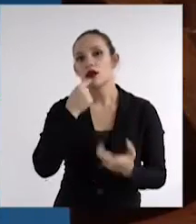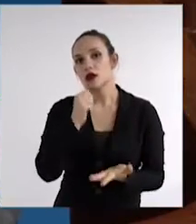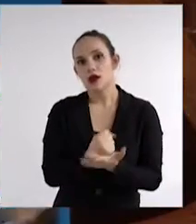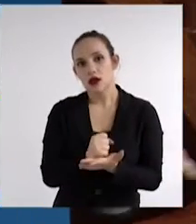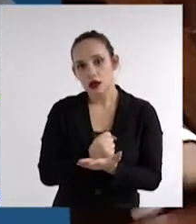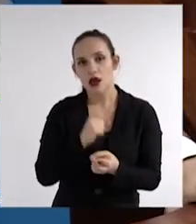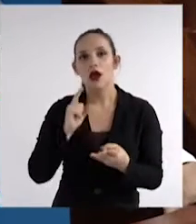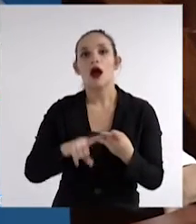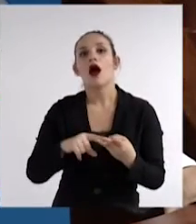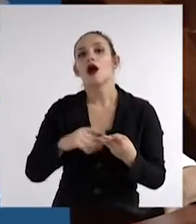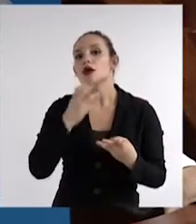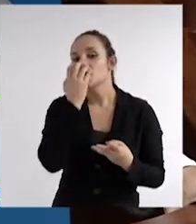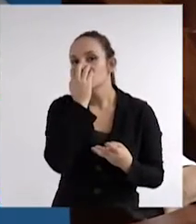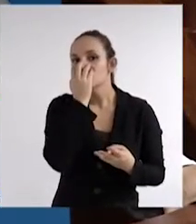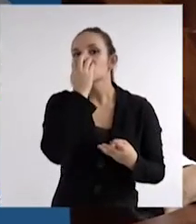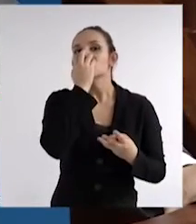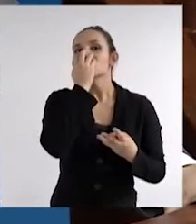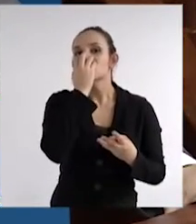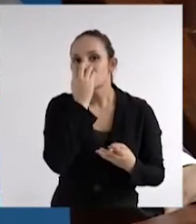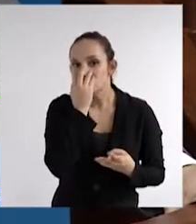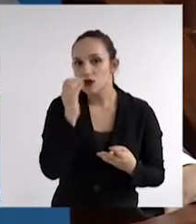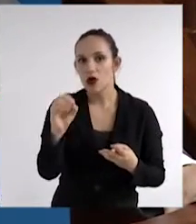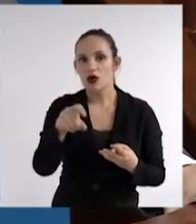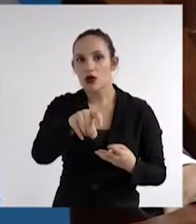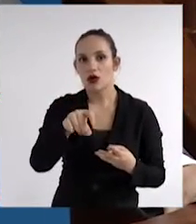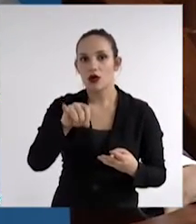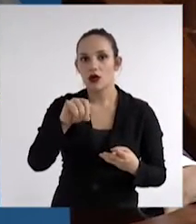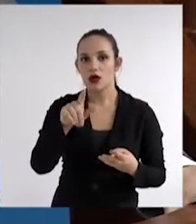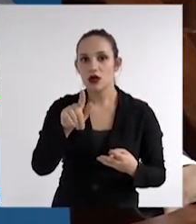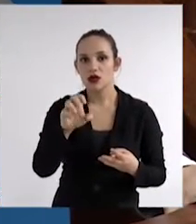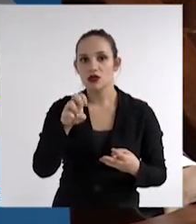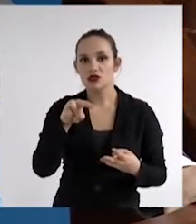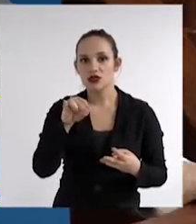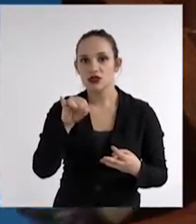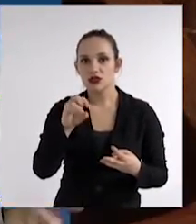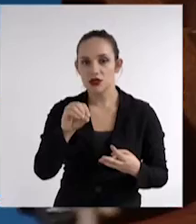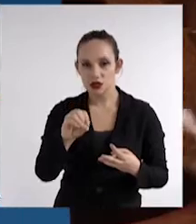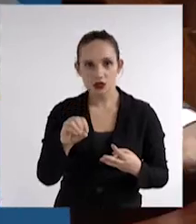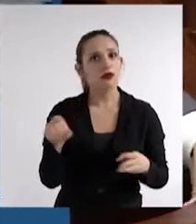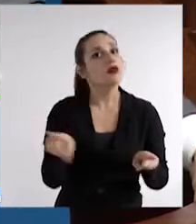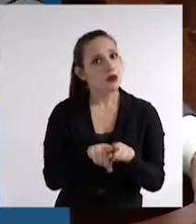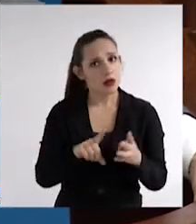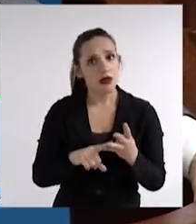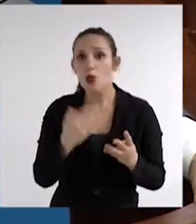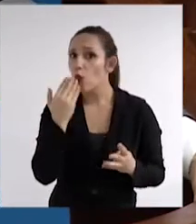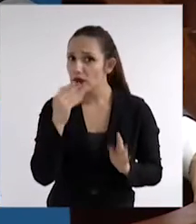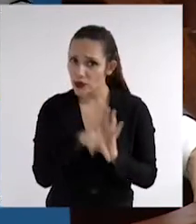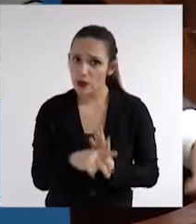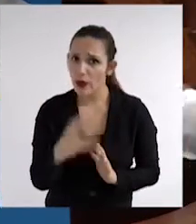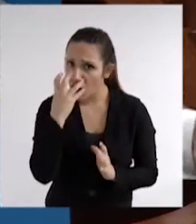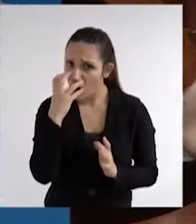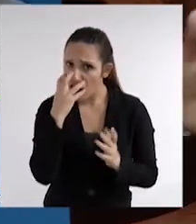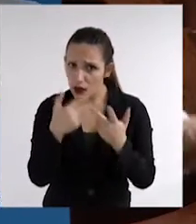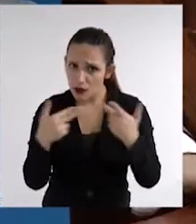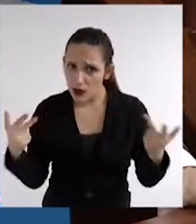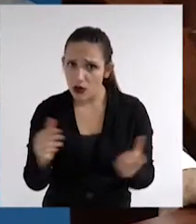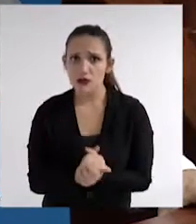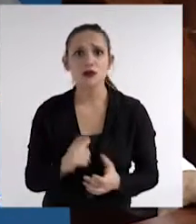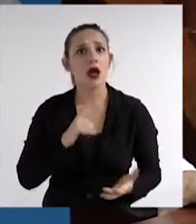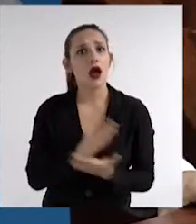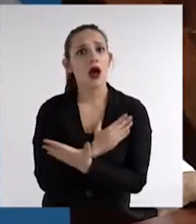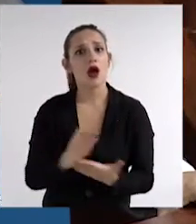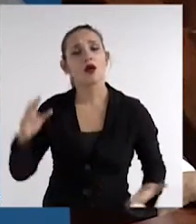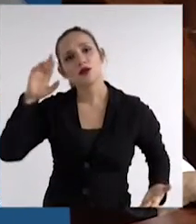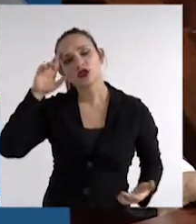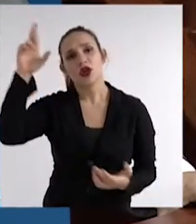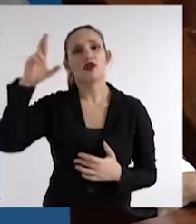de oxigênios, mas que se precisa passar também rações. Alguns produtores